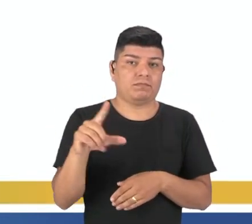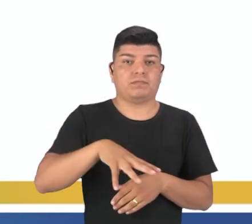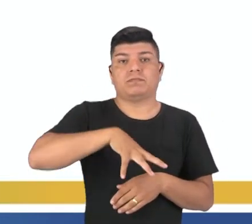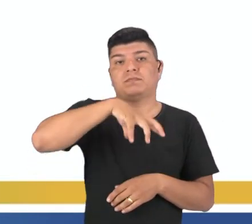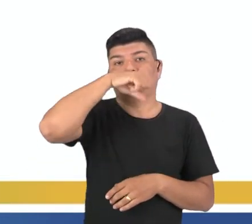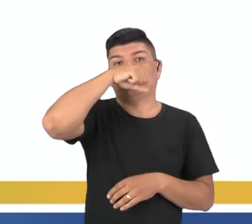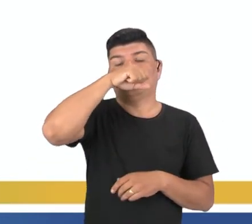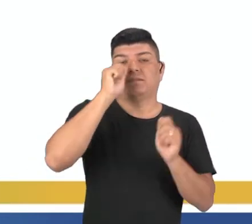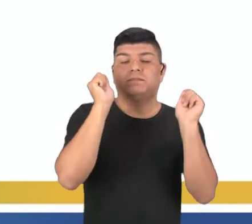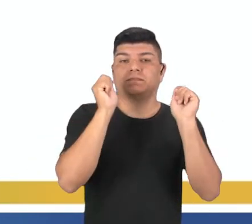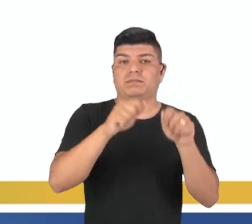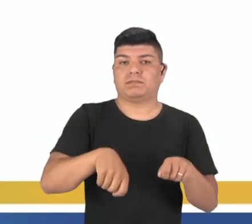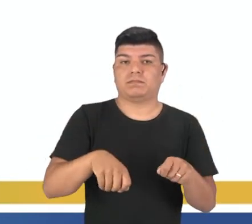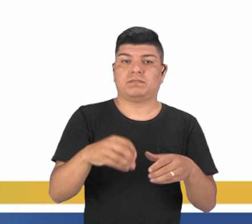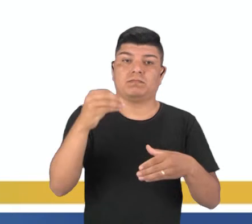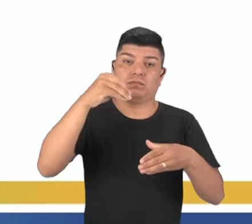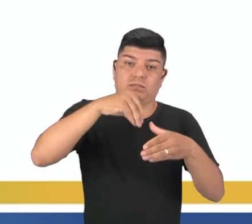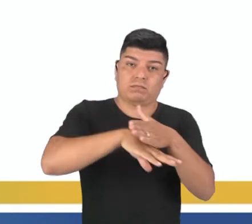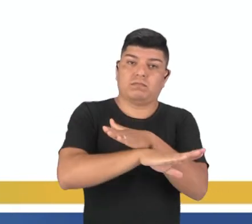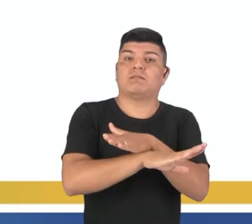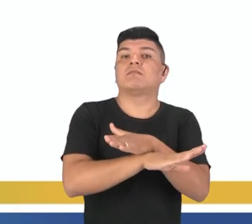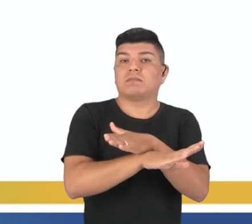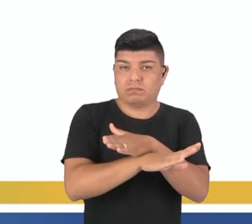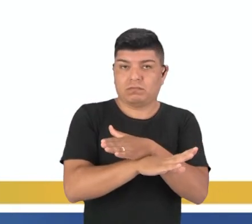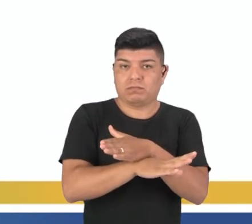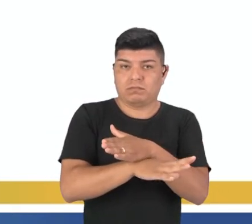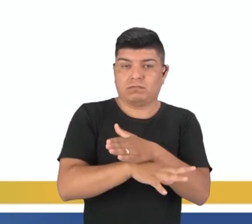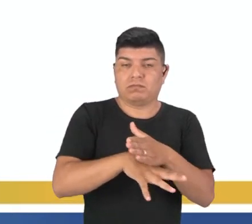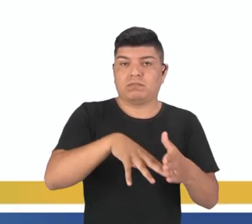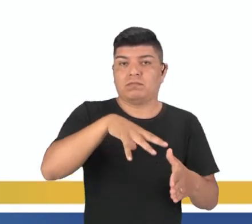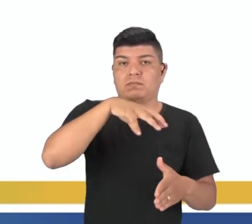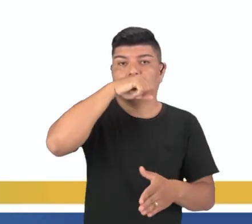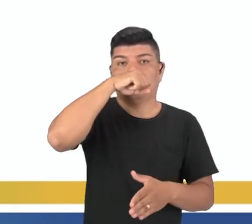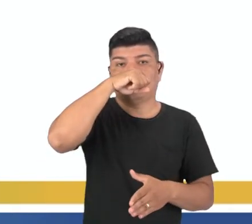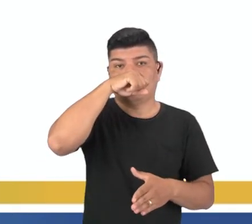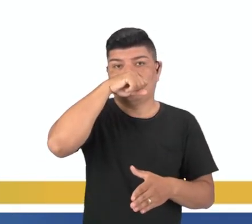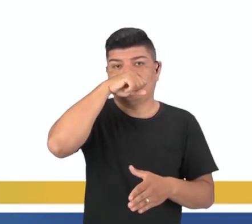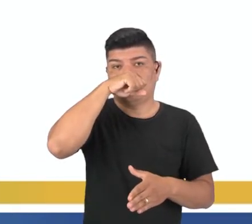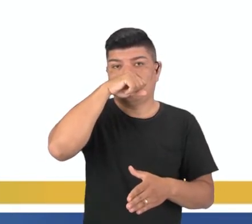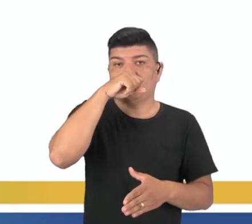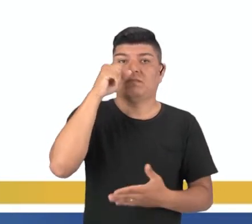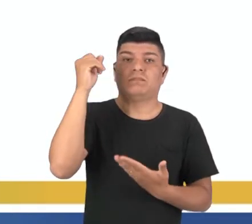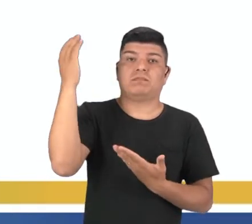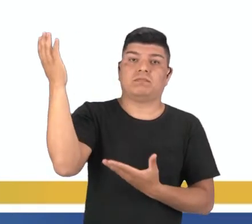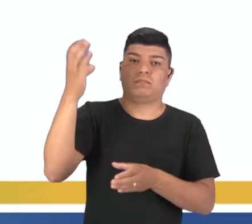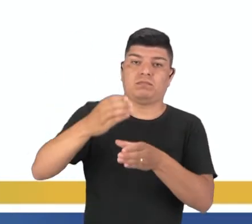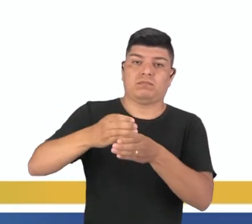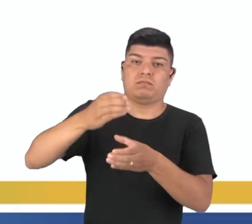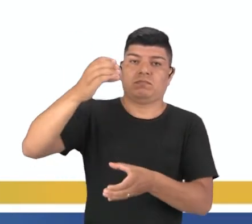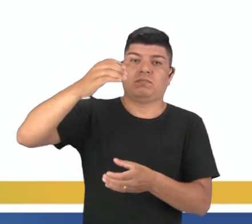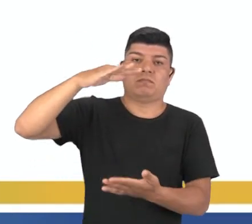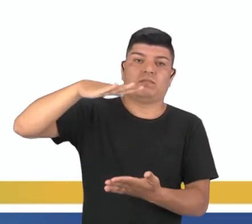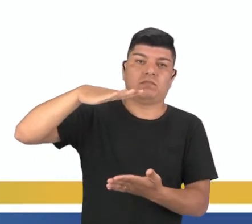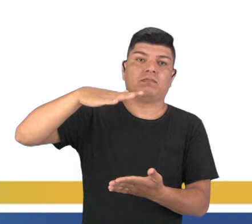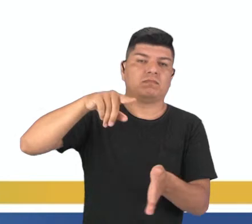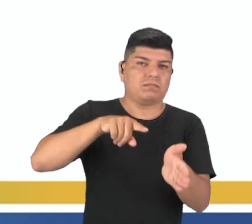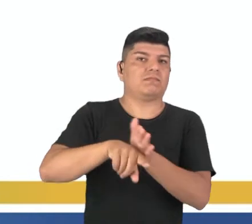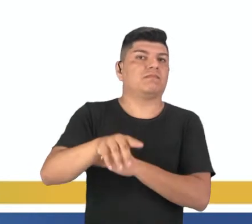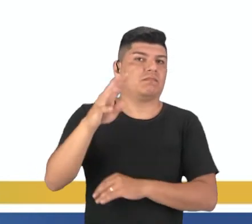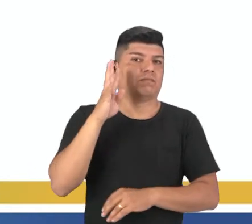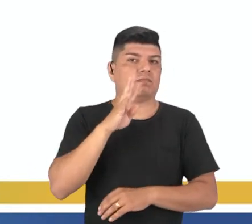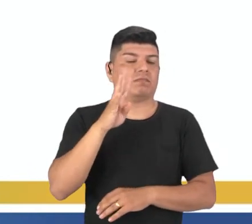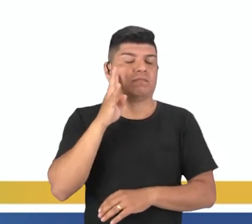de ar que pode ser armazenado nesse cilindro de ar? Ah, muito bem, né? Essa questão é bem interessante,